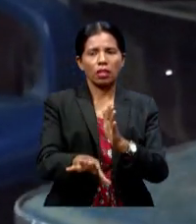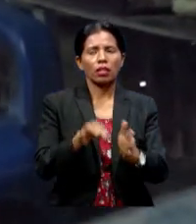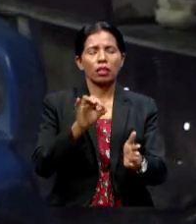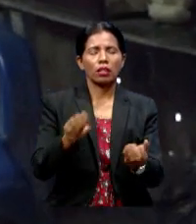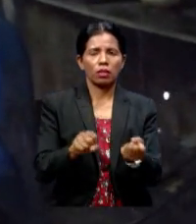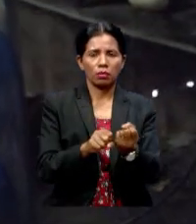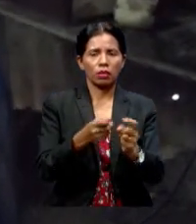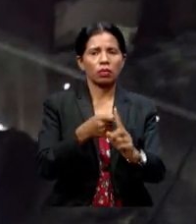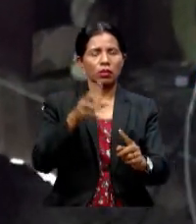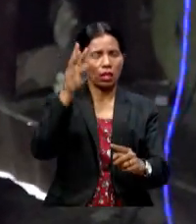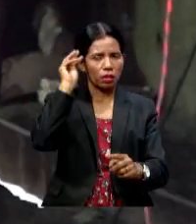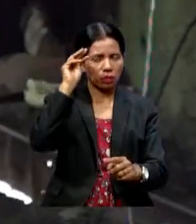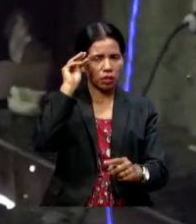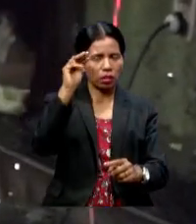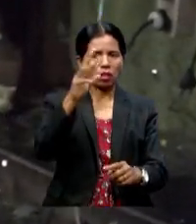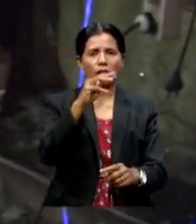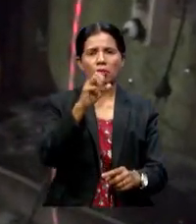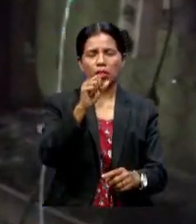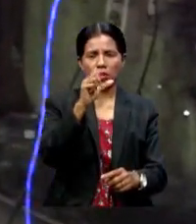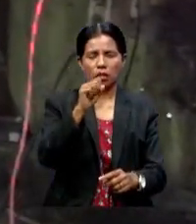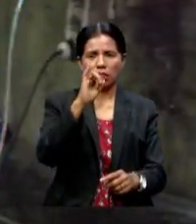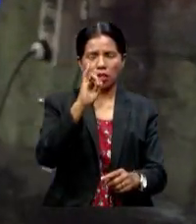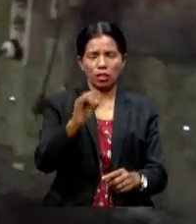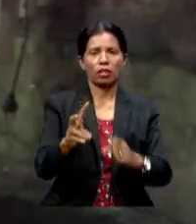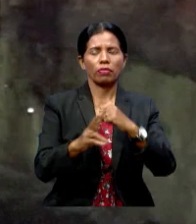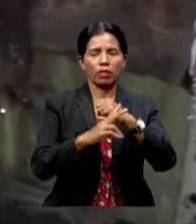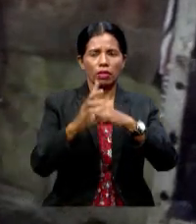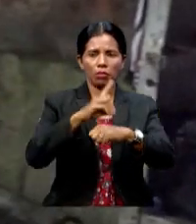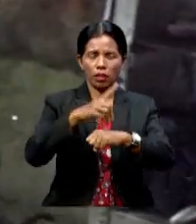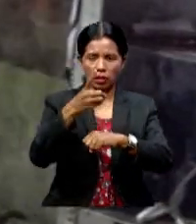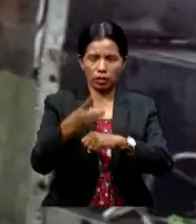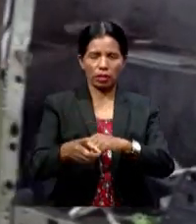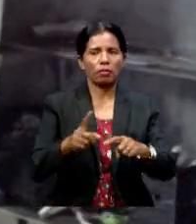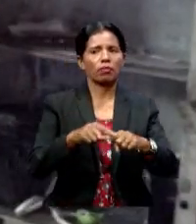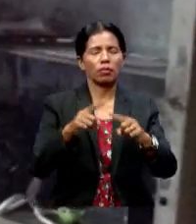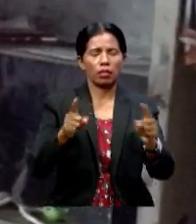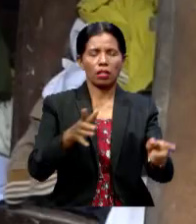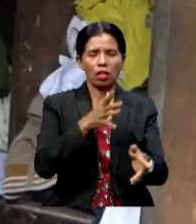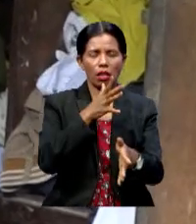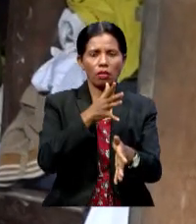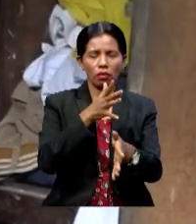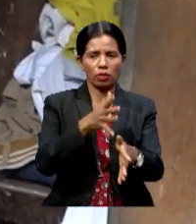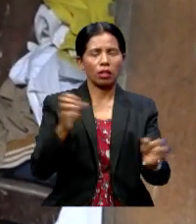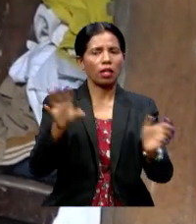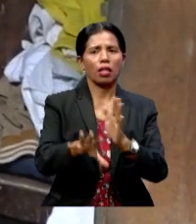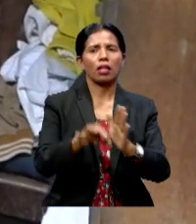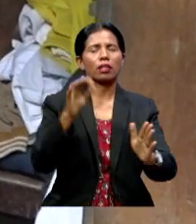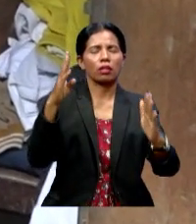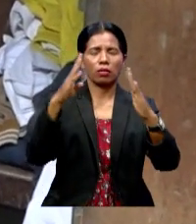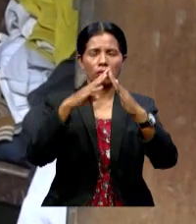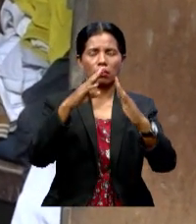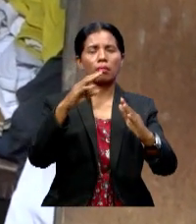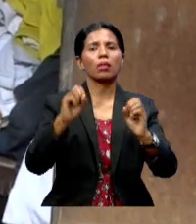husi ministério solidariedade social pa vítima inundação. Mebe avo Laurinda la hetan apoio uma na Roma ba